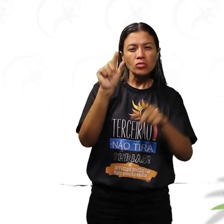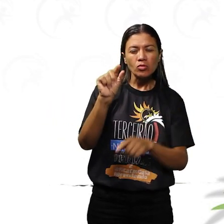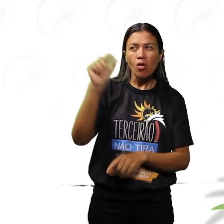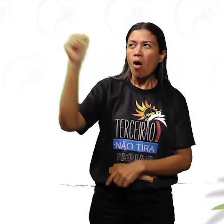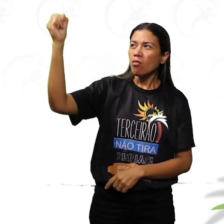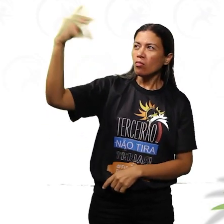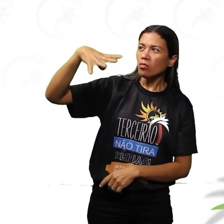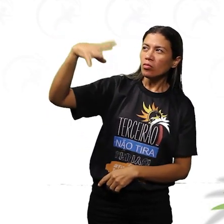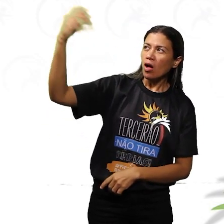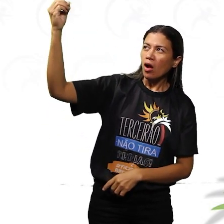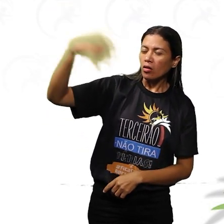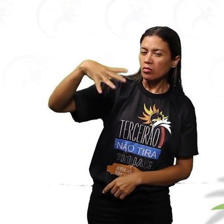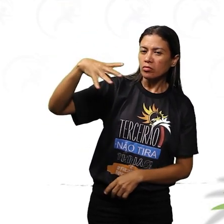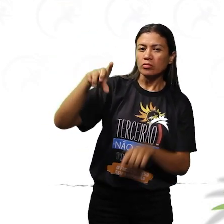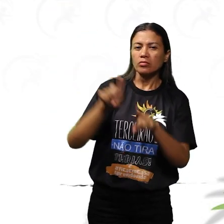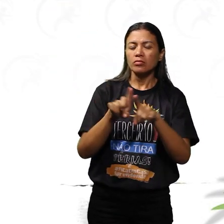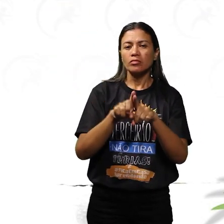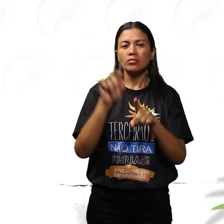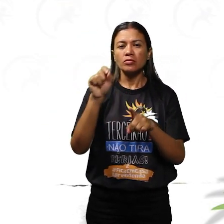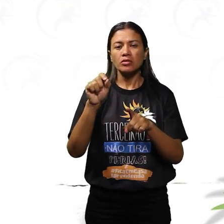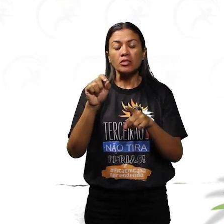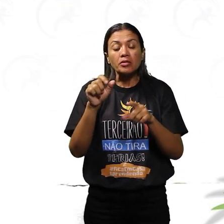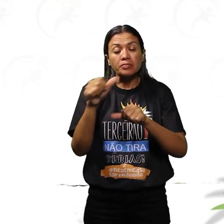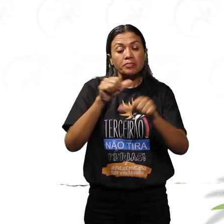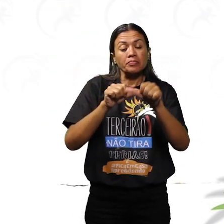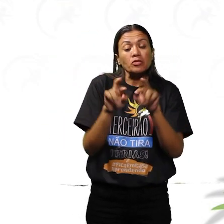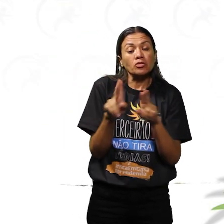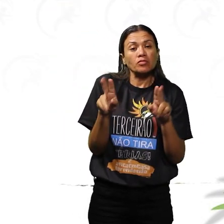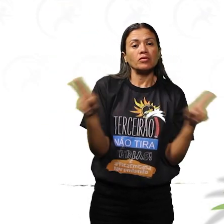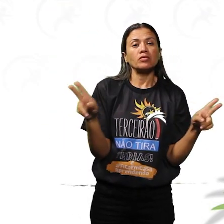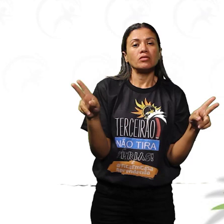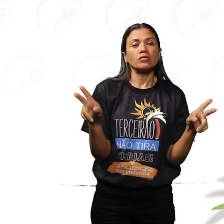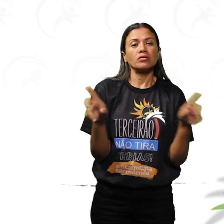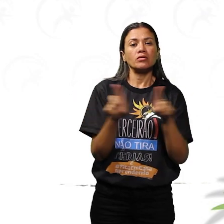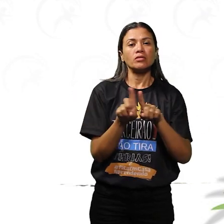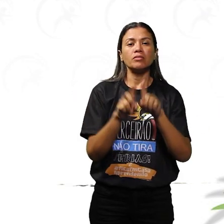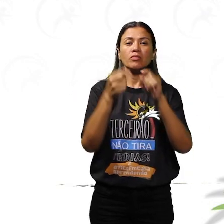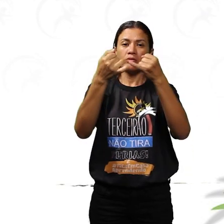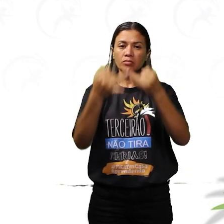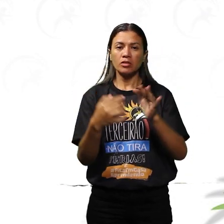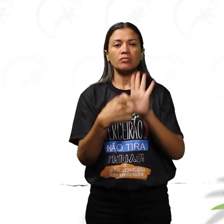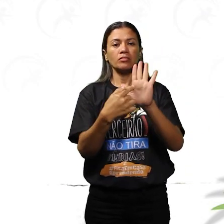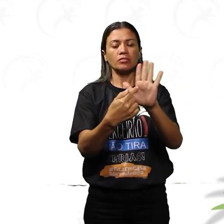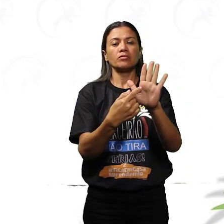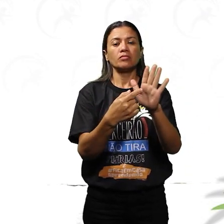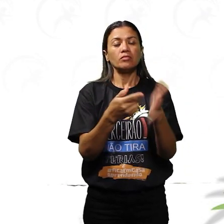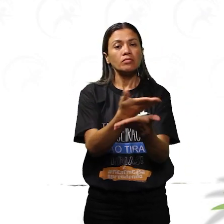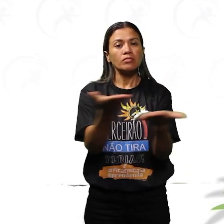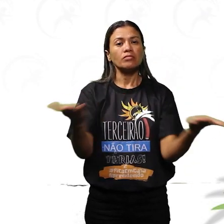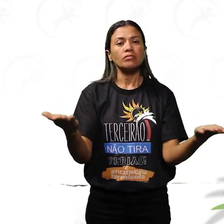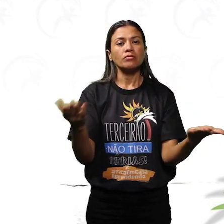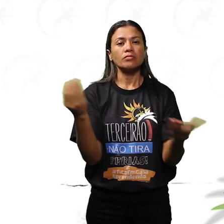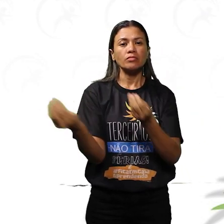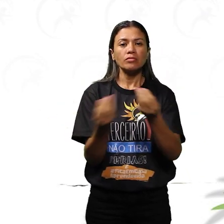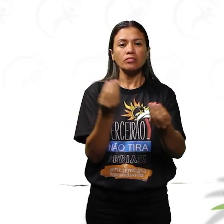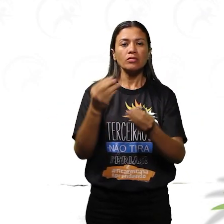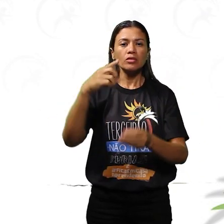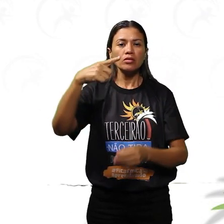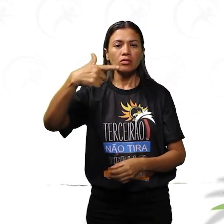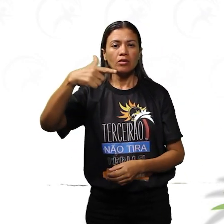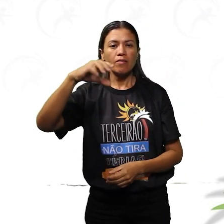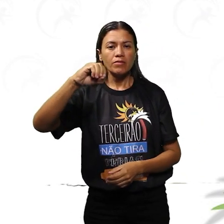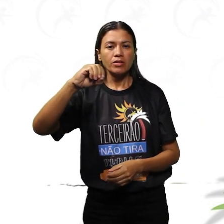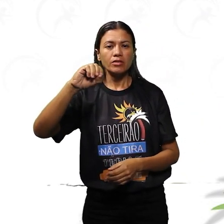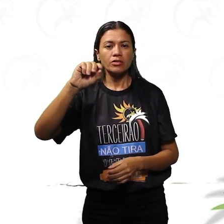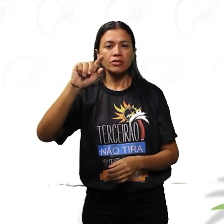ela tende a ser o contrário disso. É claro que ele coloca aqui para vocês em condições, vamos dizer assim, ó, a 20 graus Celsius, o